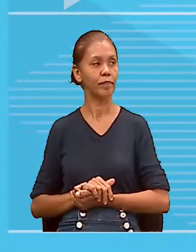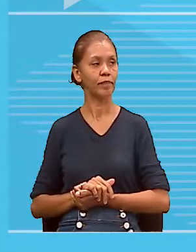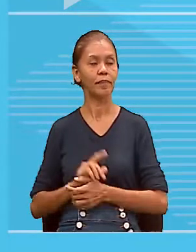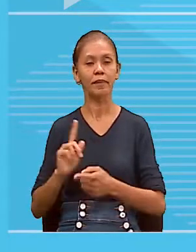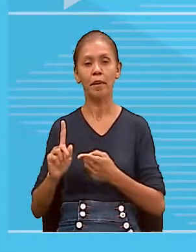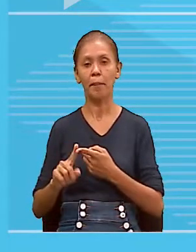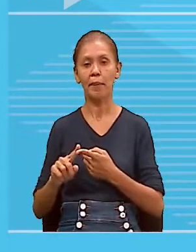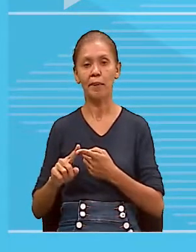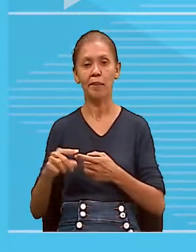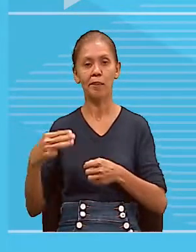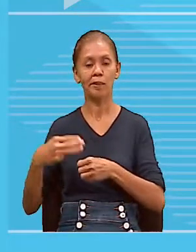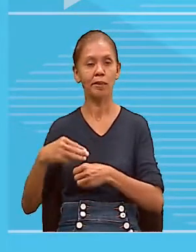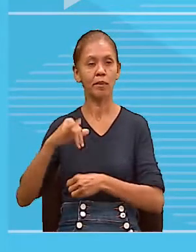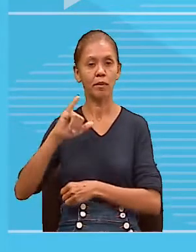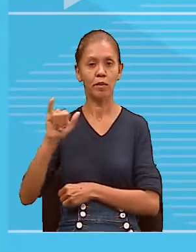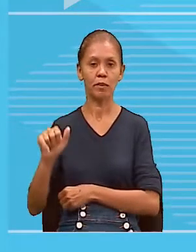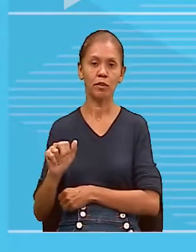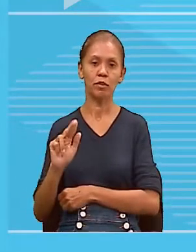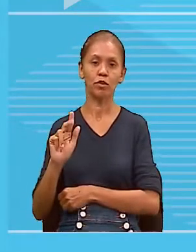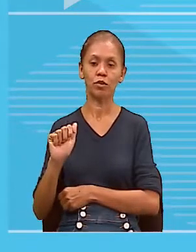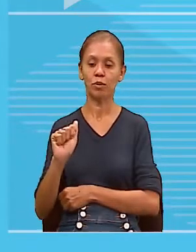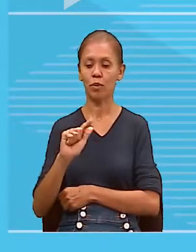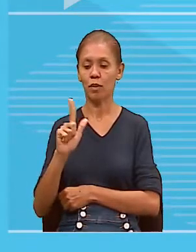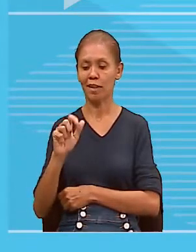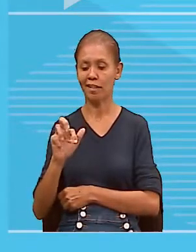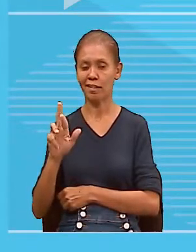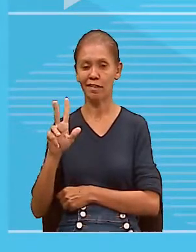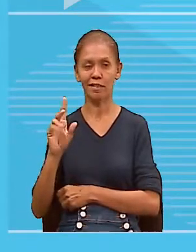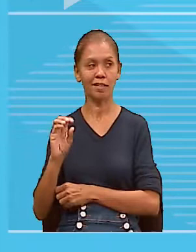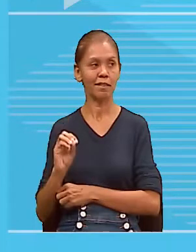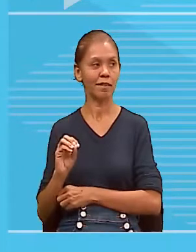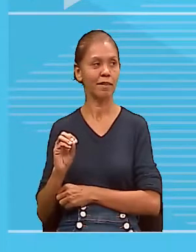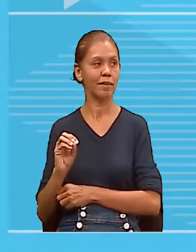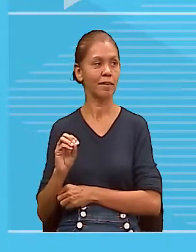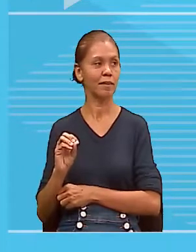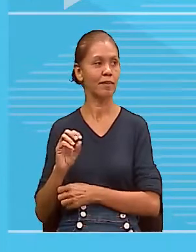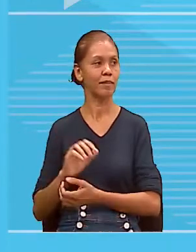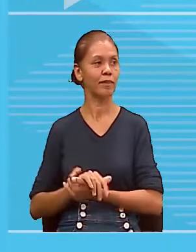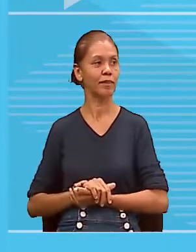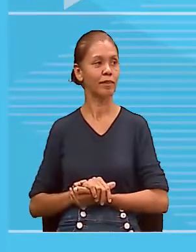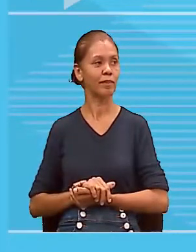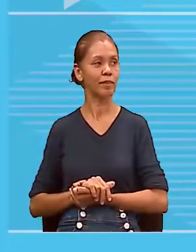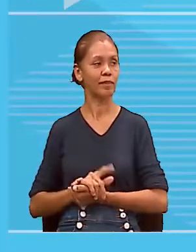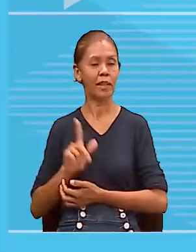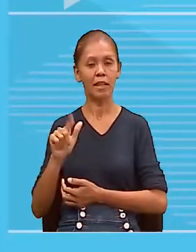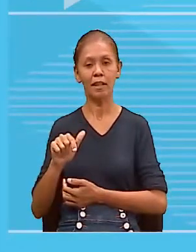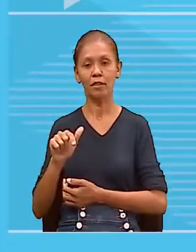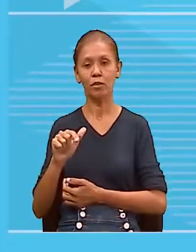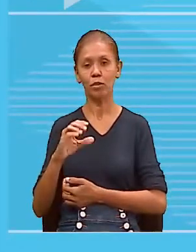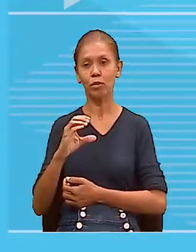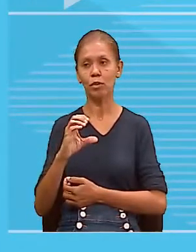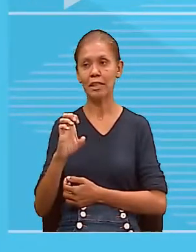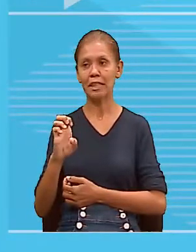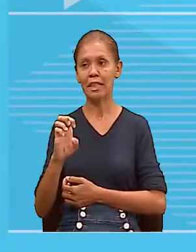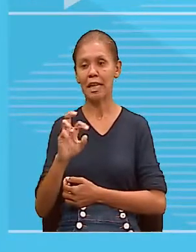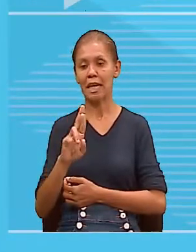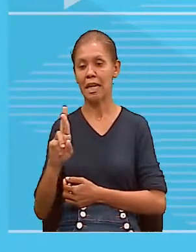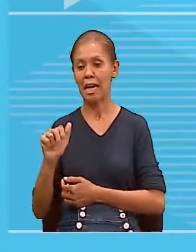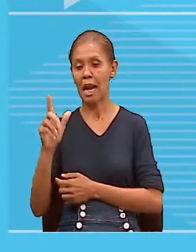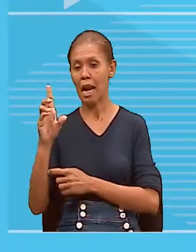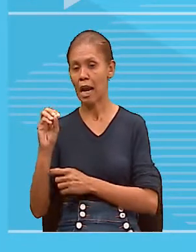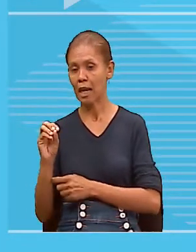também é Catinga Baixa Grande do Ribeiro já é a região do Cerrado Cerrado é uma grande área produtora de grão